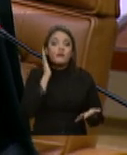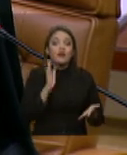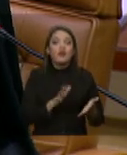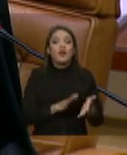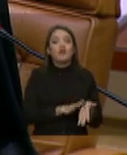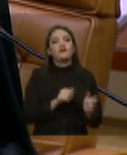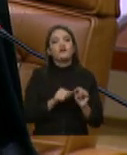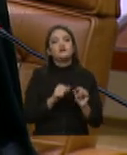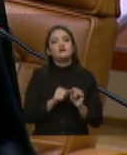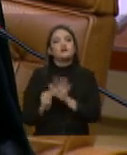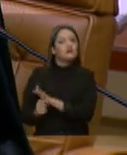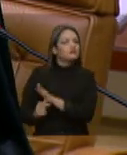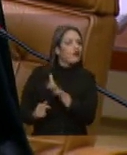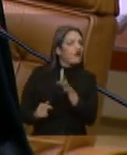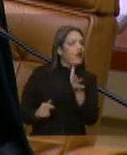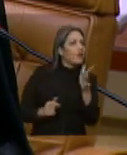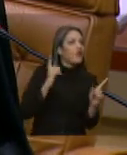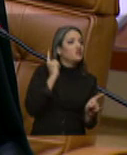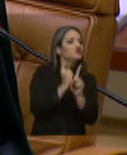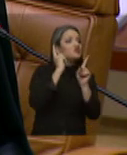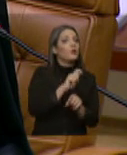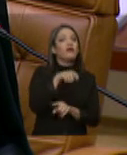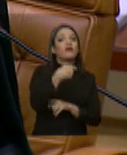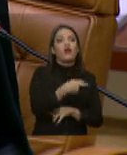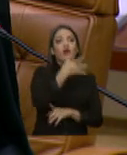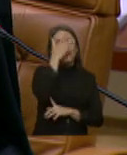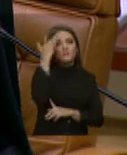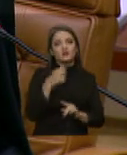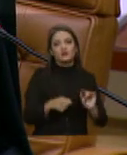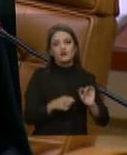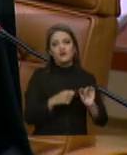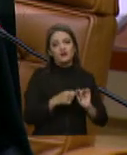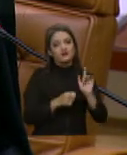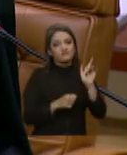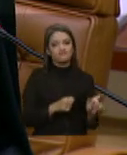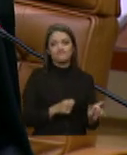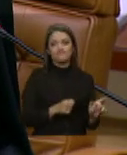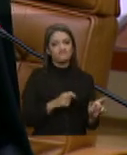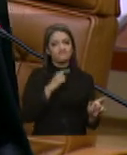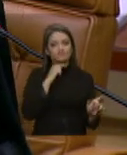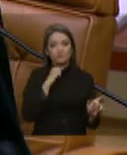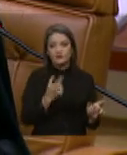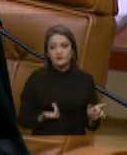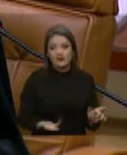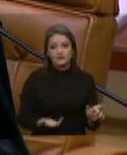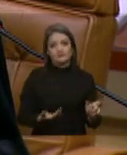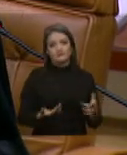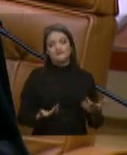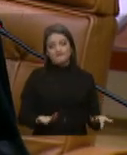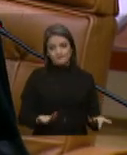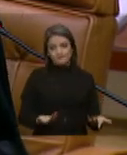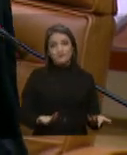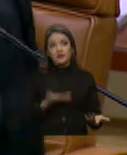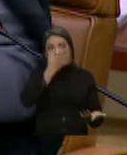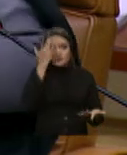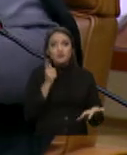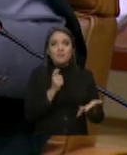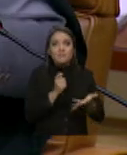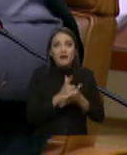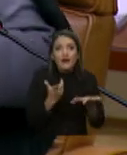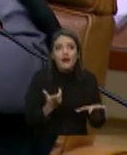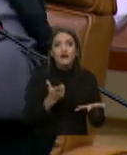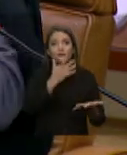é como todos pretendemos quando essa investigação é feita chegar aos produtores aos financiadores